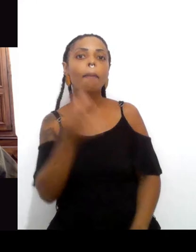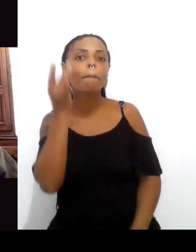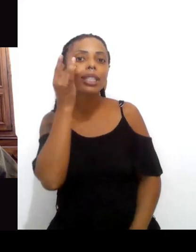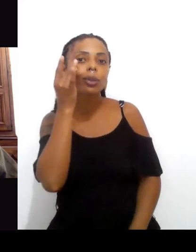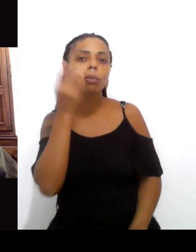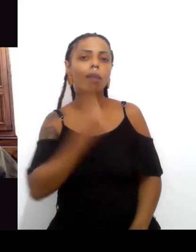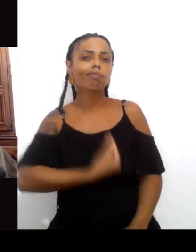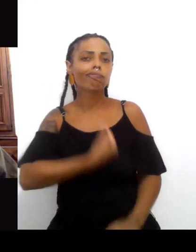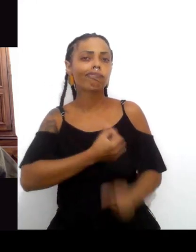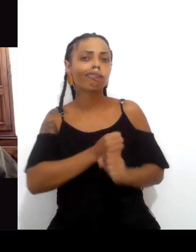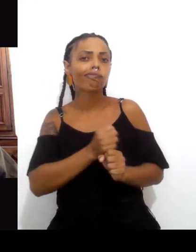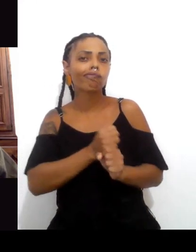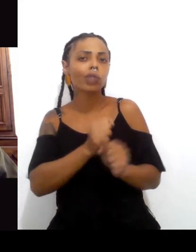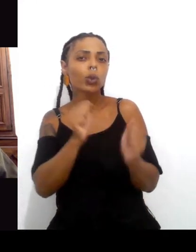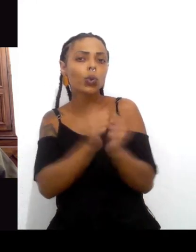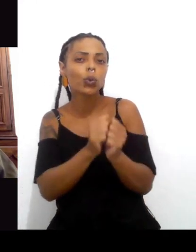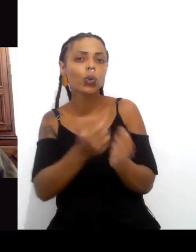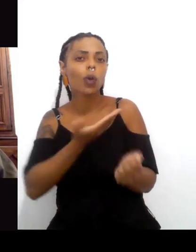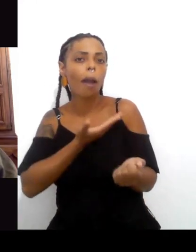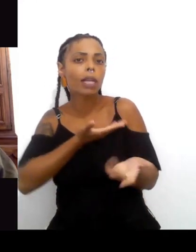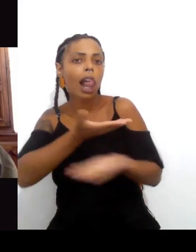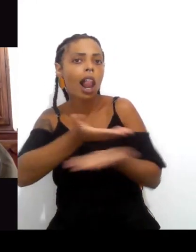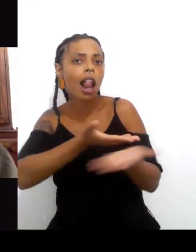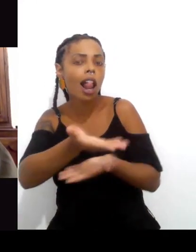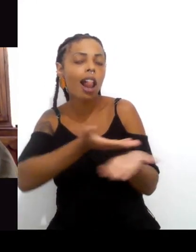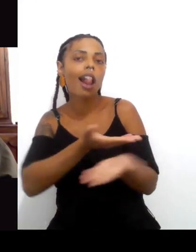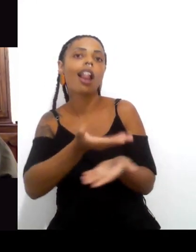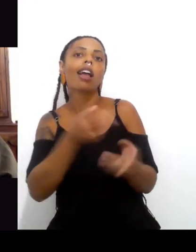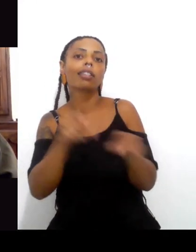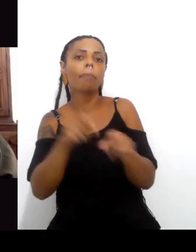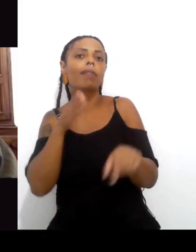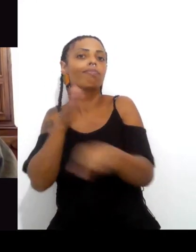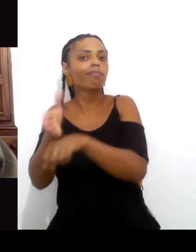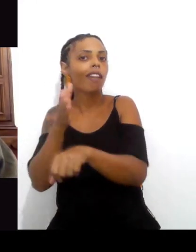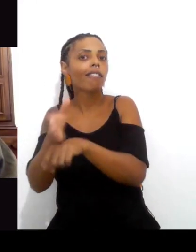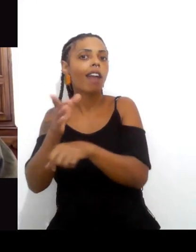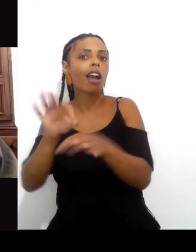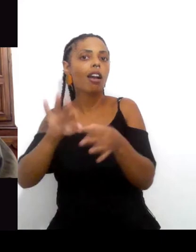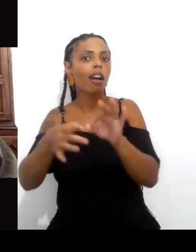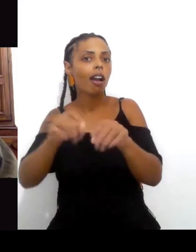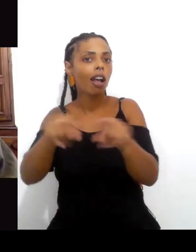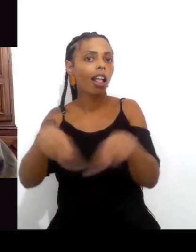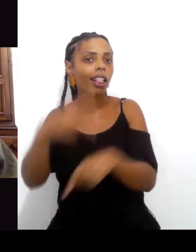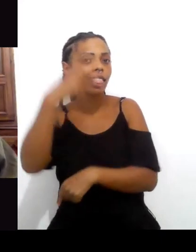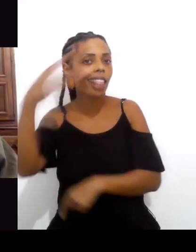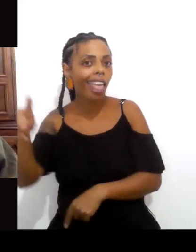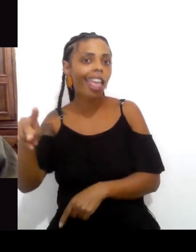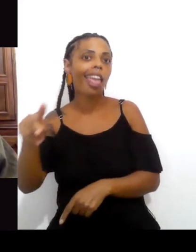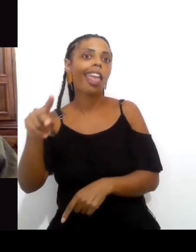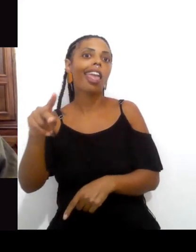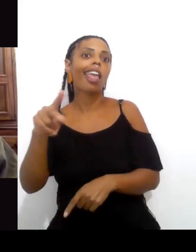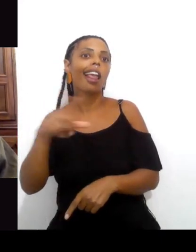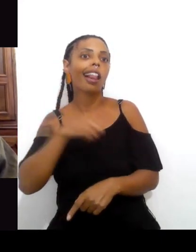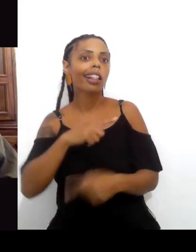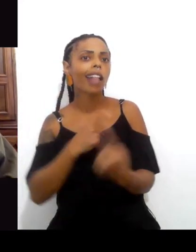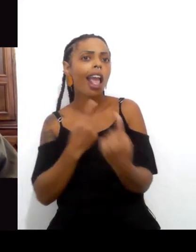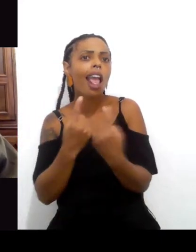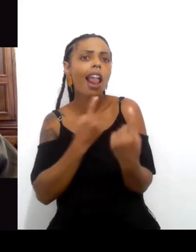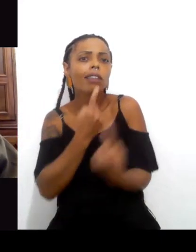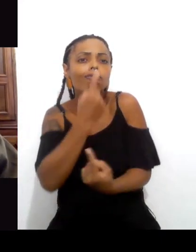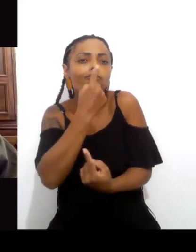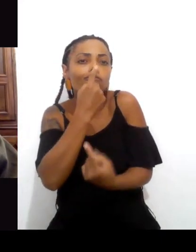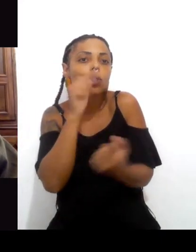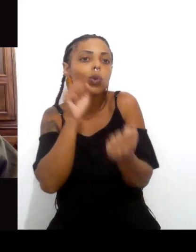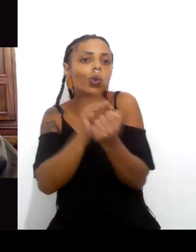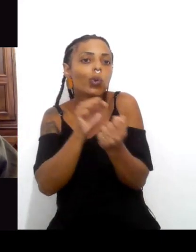década você frequentou O atelier né do artista e tinha uma relação muito próxima né